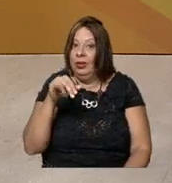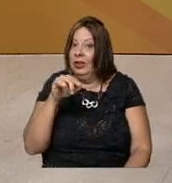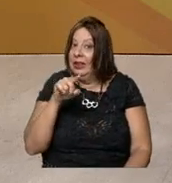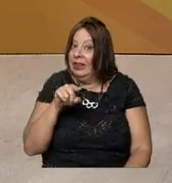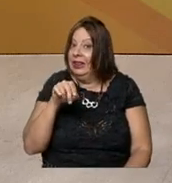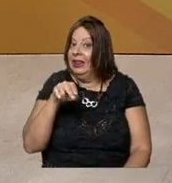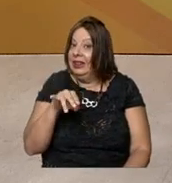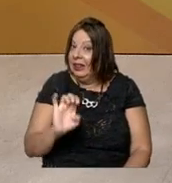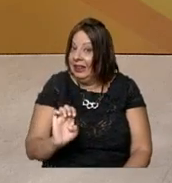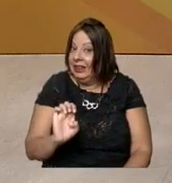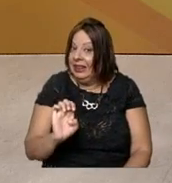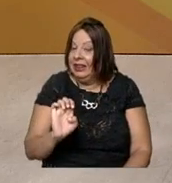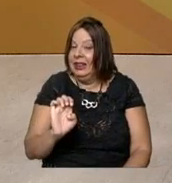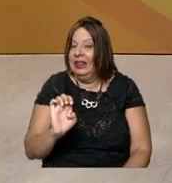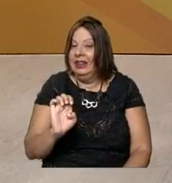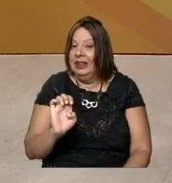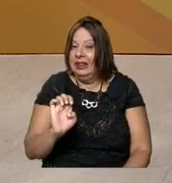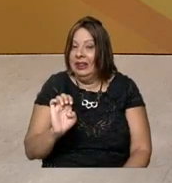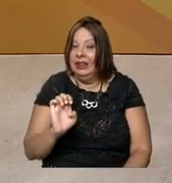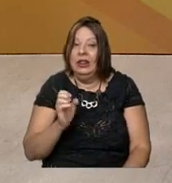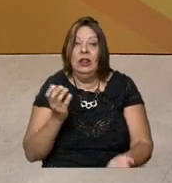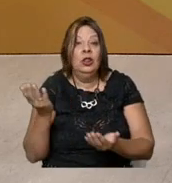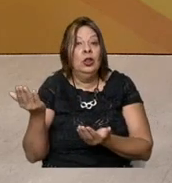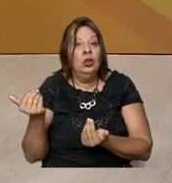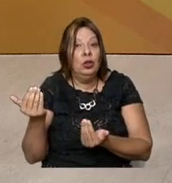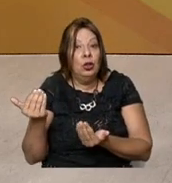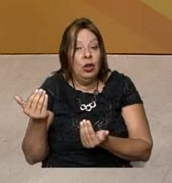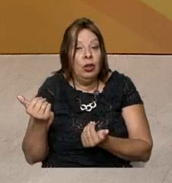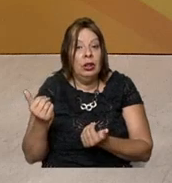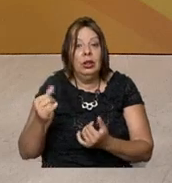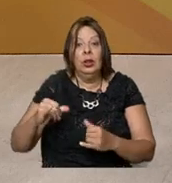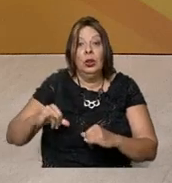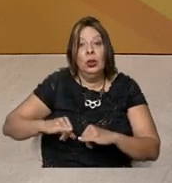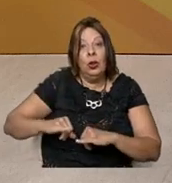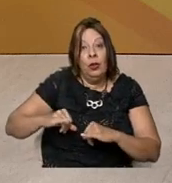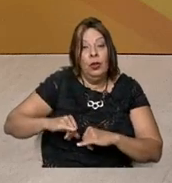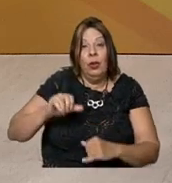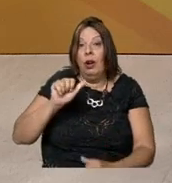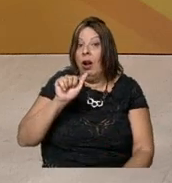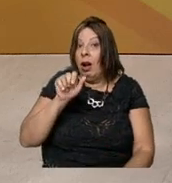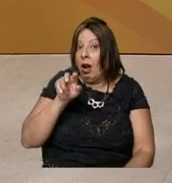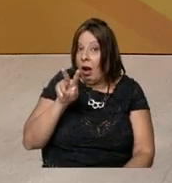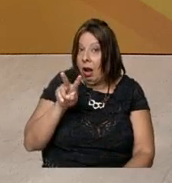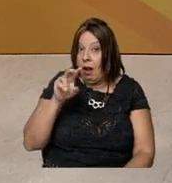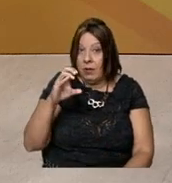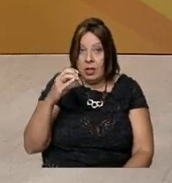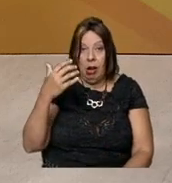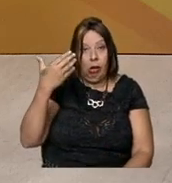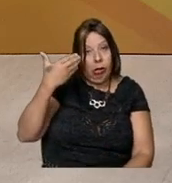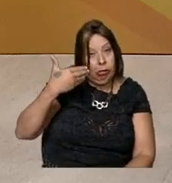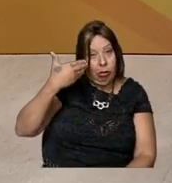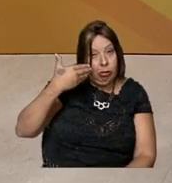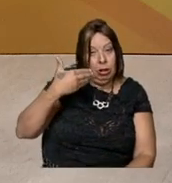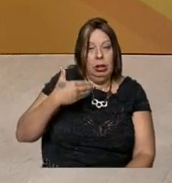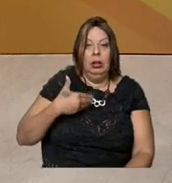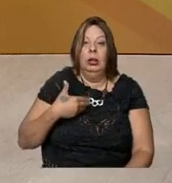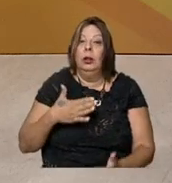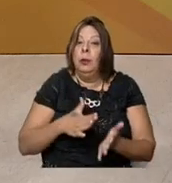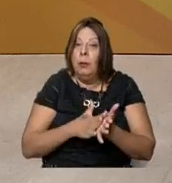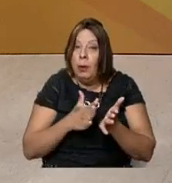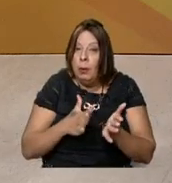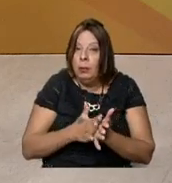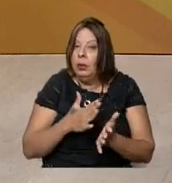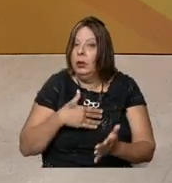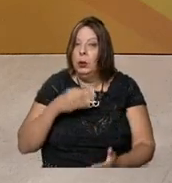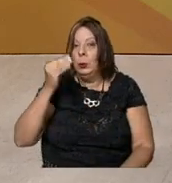Porque a Nilziane, gente, ela é muito jovem, ela sofreu um AVC há alguns anos. né? Ela é uma menina carente e nunca desistiu